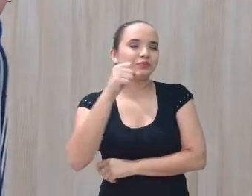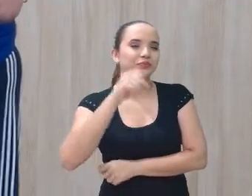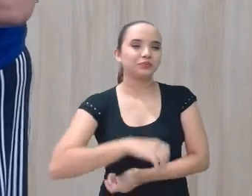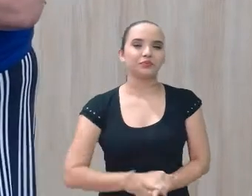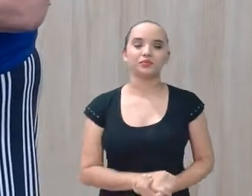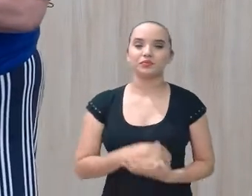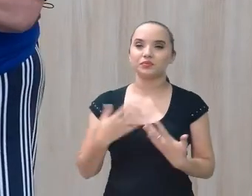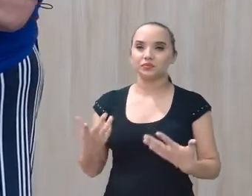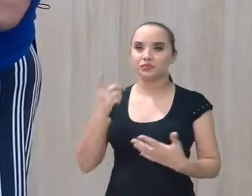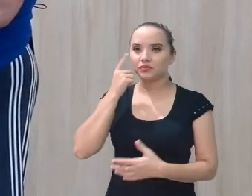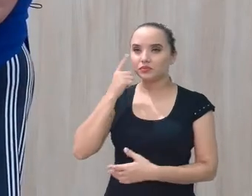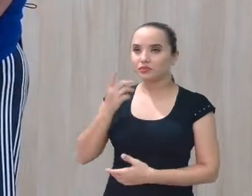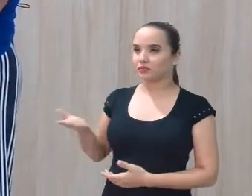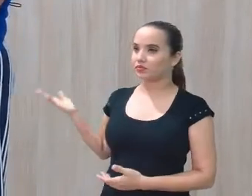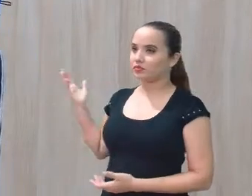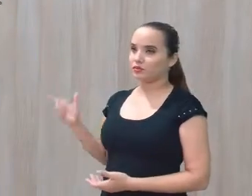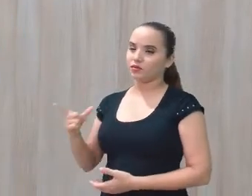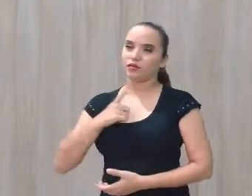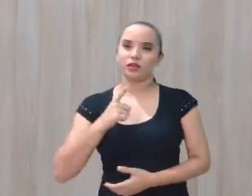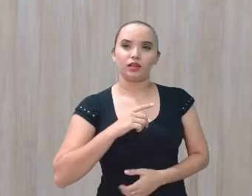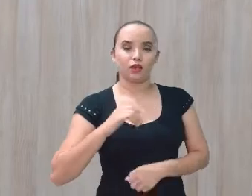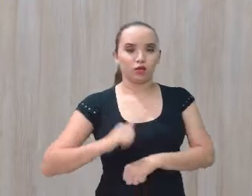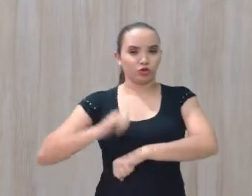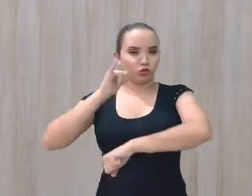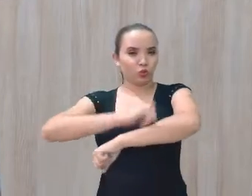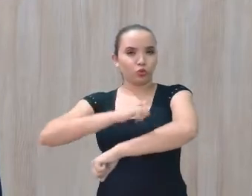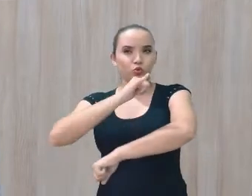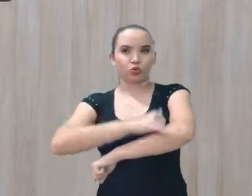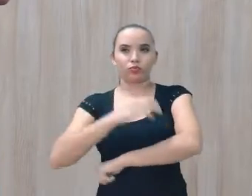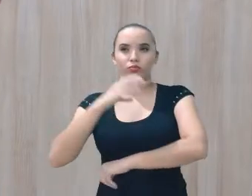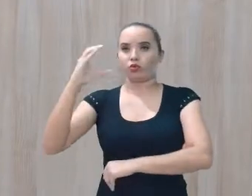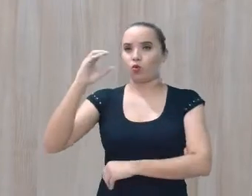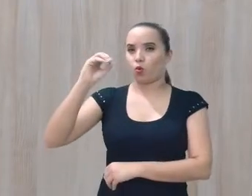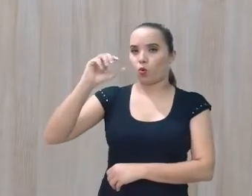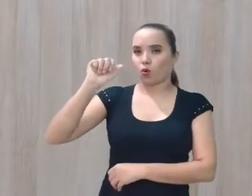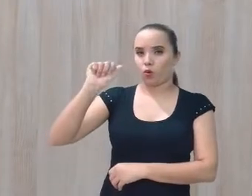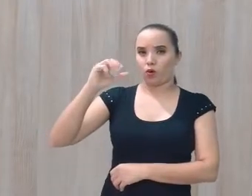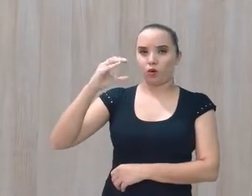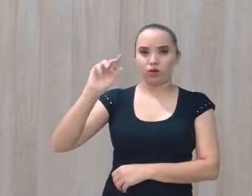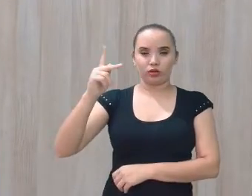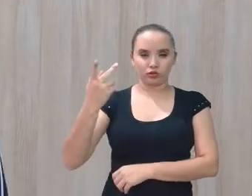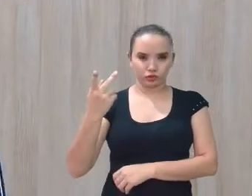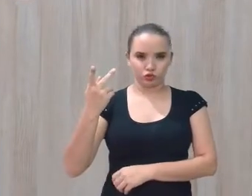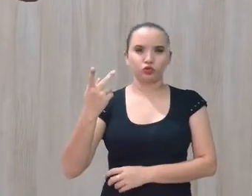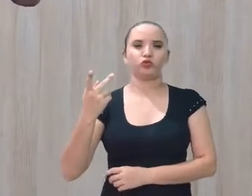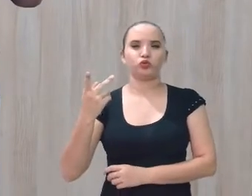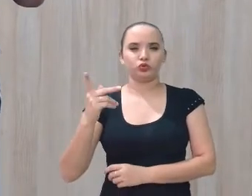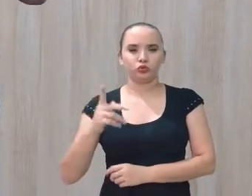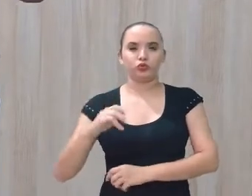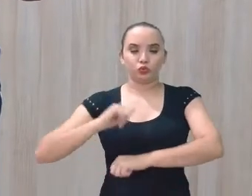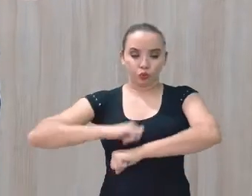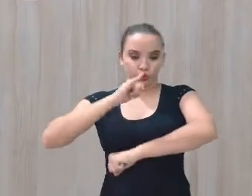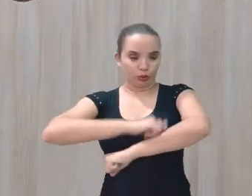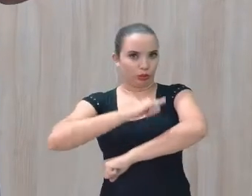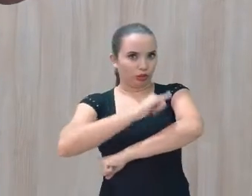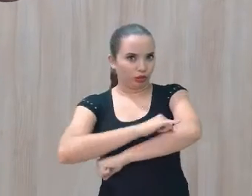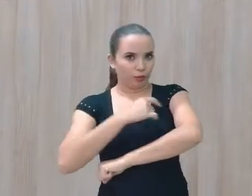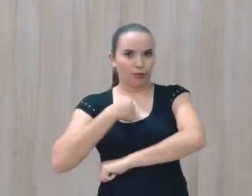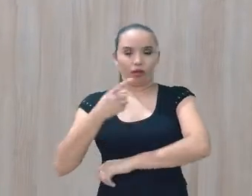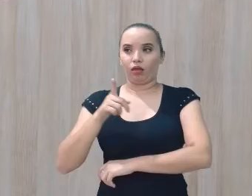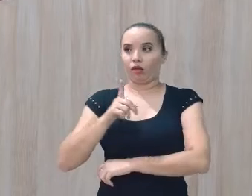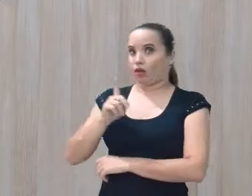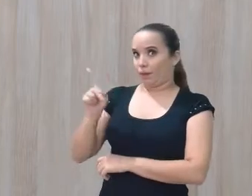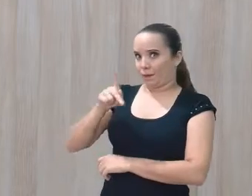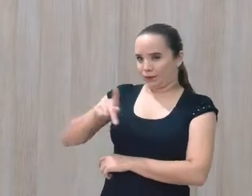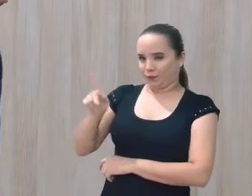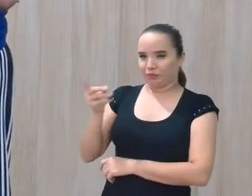Então aí vocês estão vendo a onomatopeia para o sapo, que seria cox, cox. Eu estou já tentando aqui fazer, né,